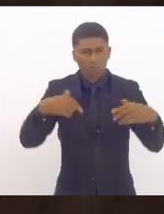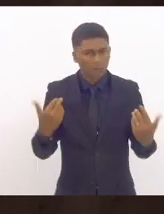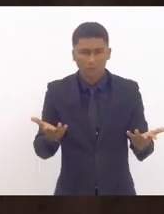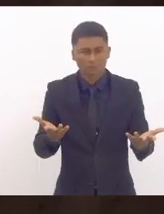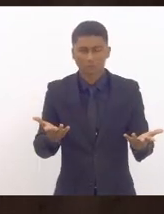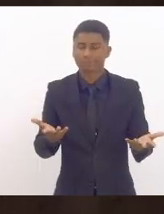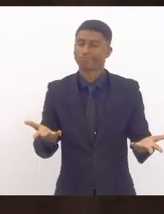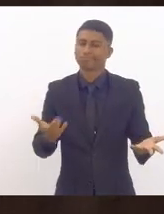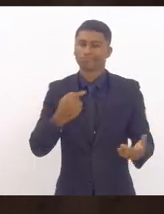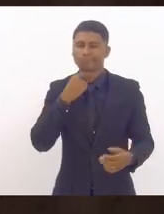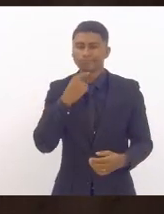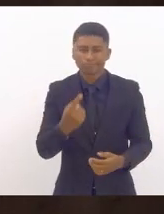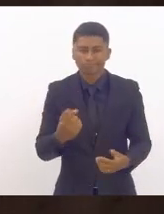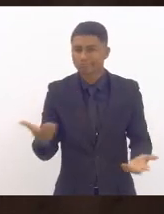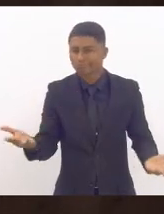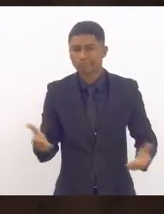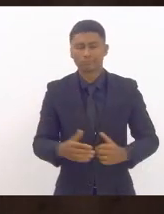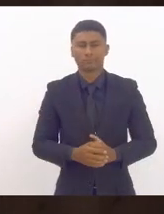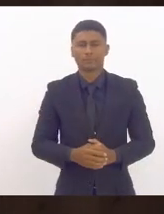de,